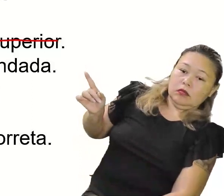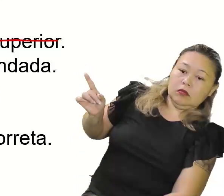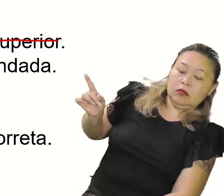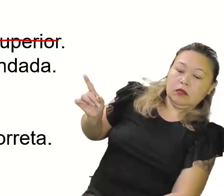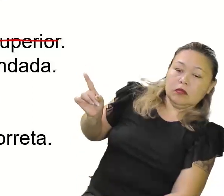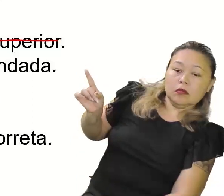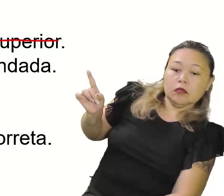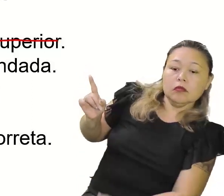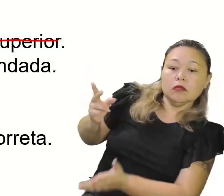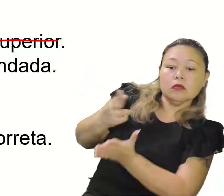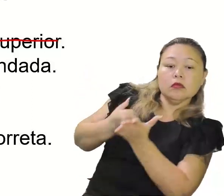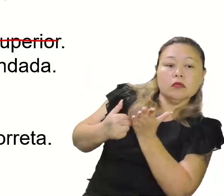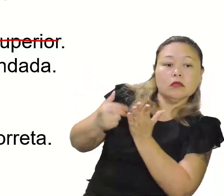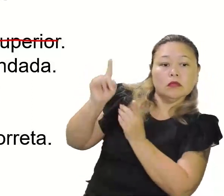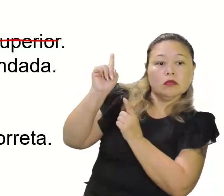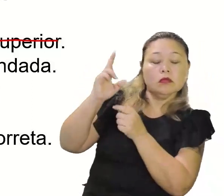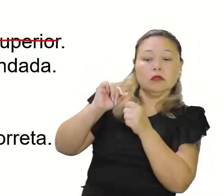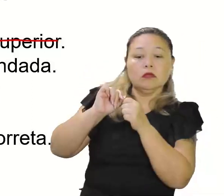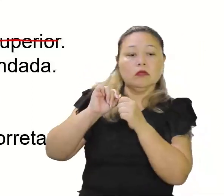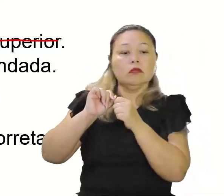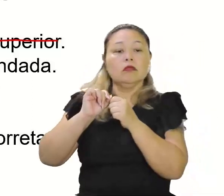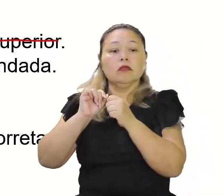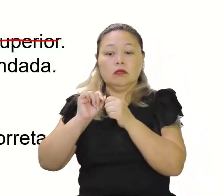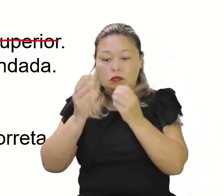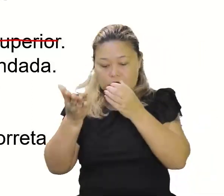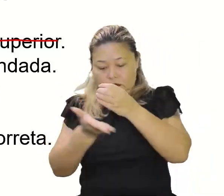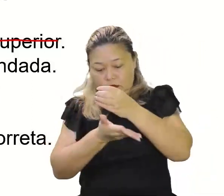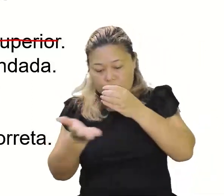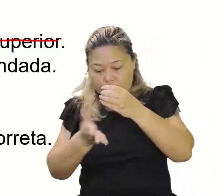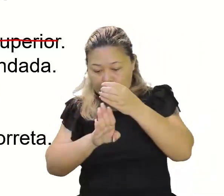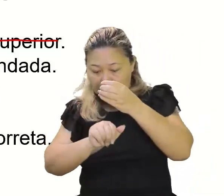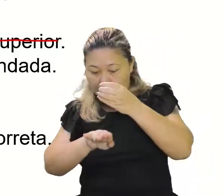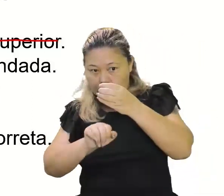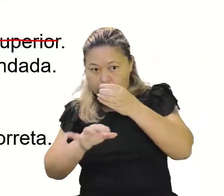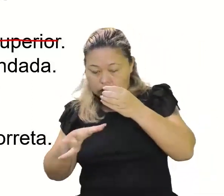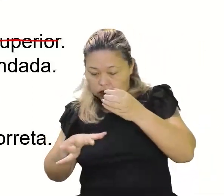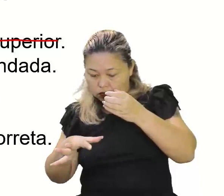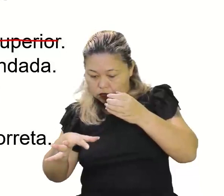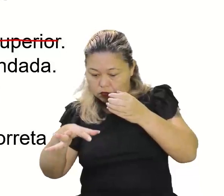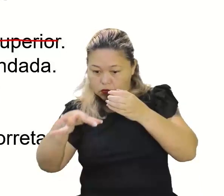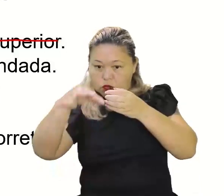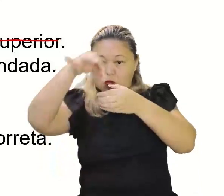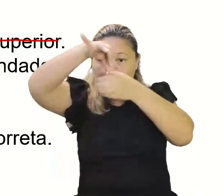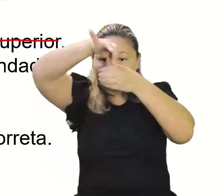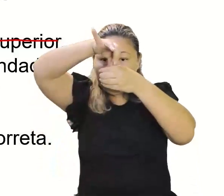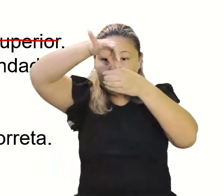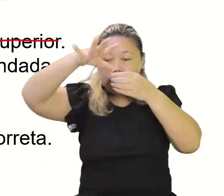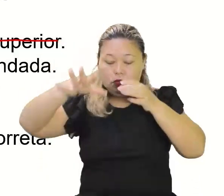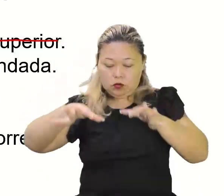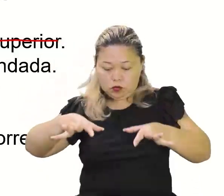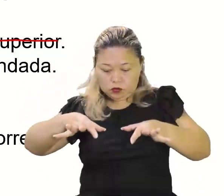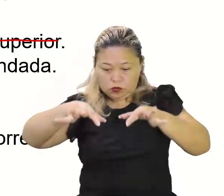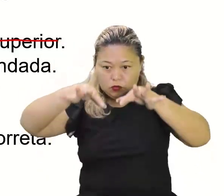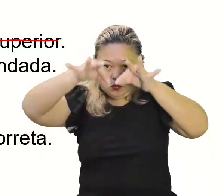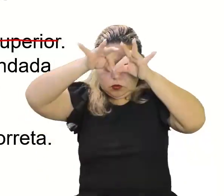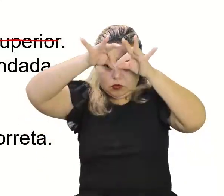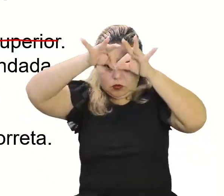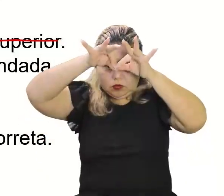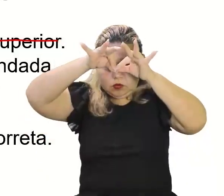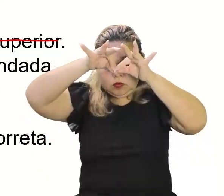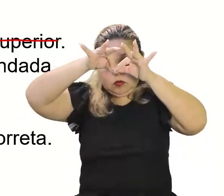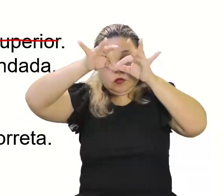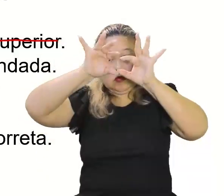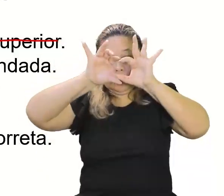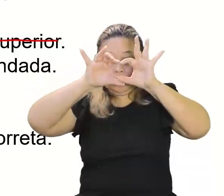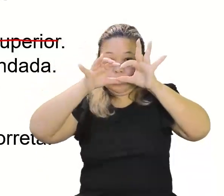a gente pode ver, né? Que ela sempre vai ter a ligação em um Único ponto. Único ponto. O cilindro